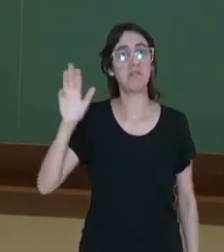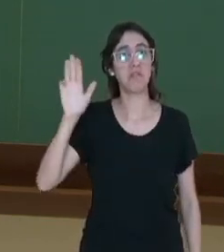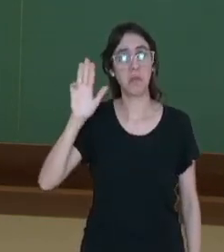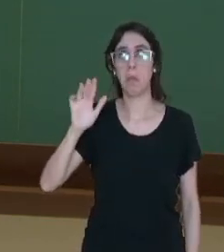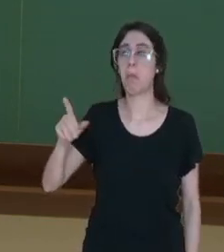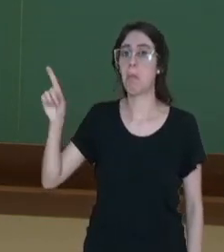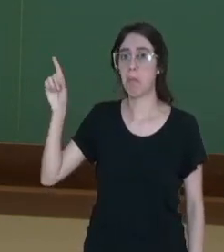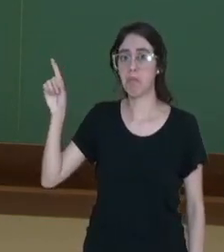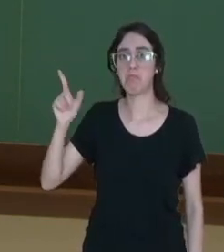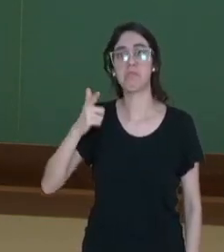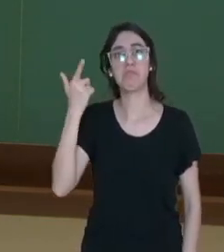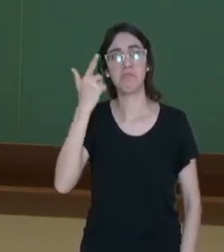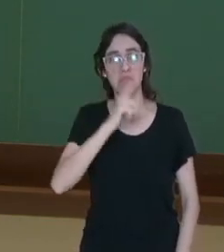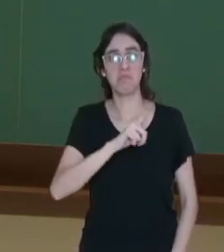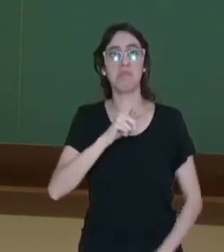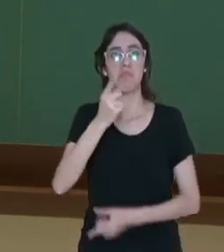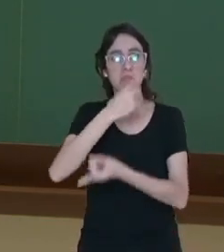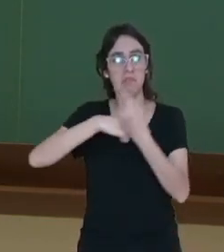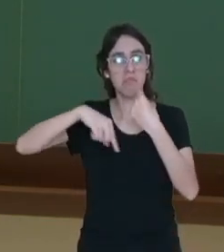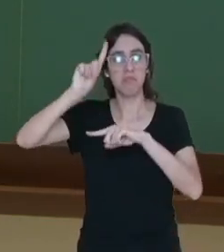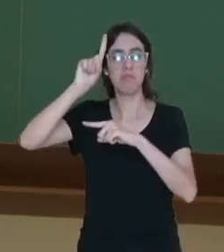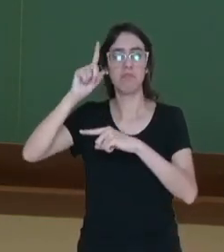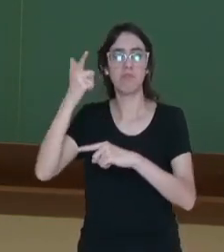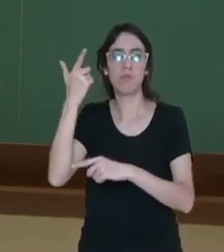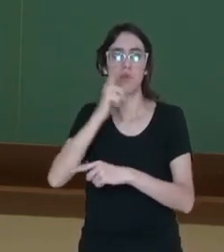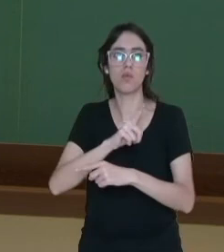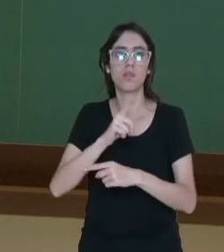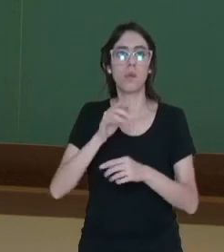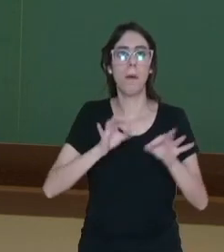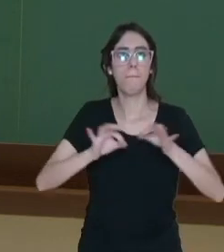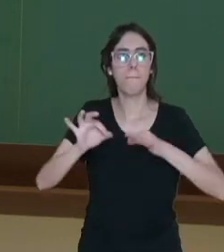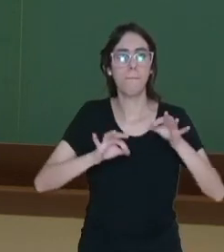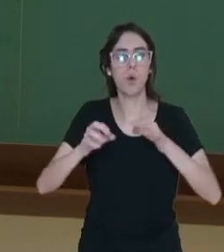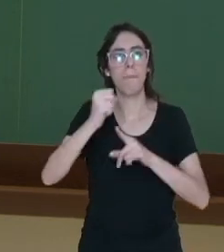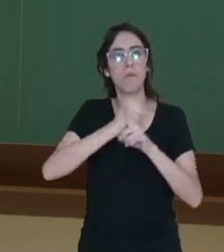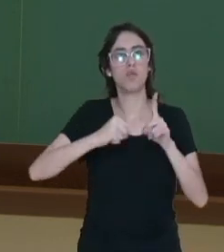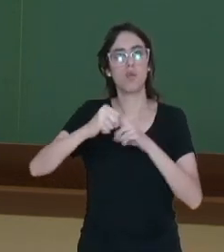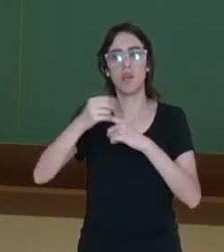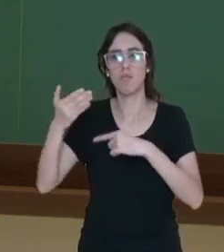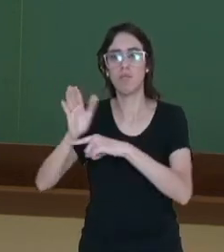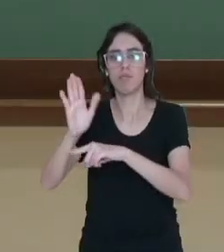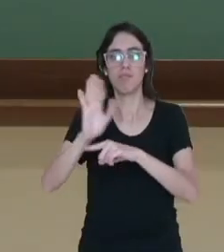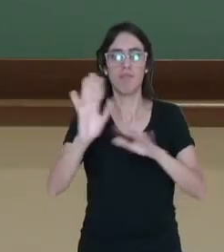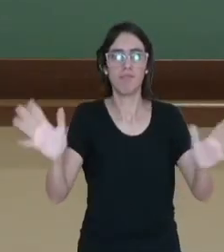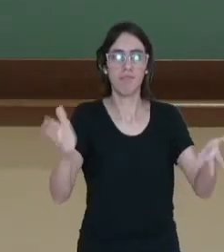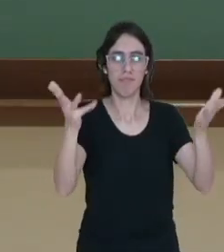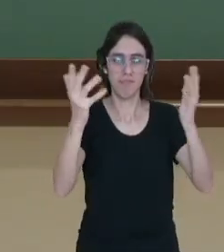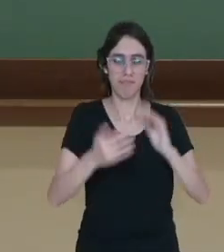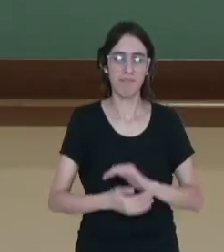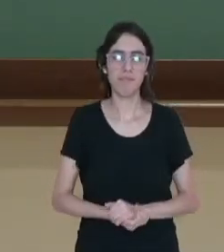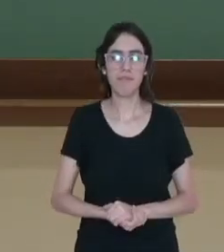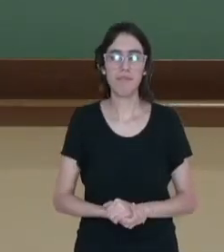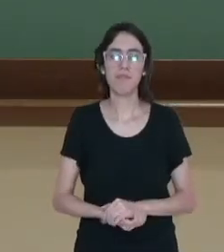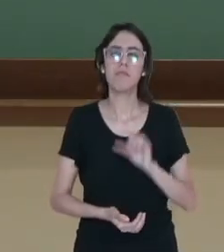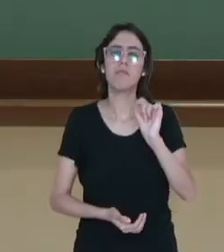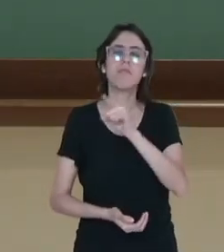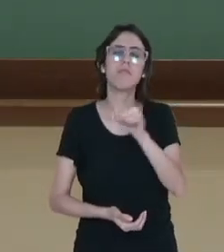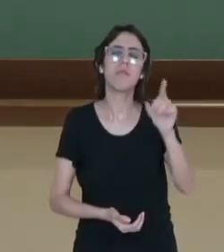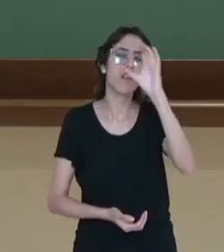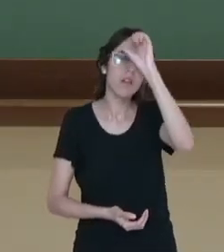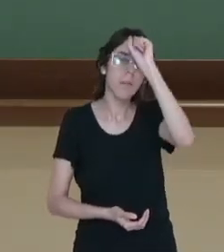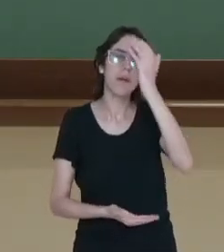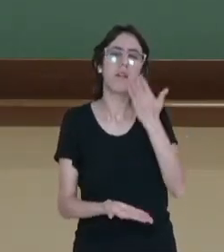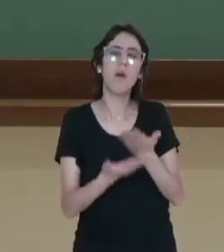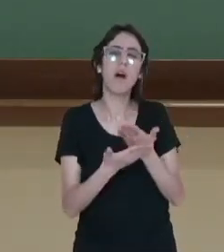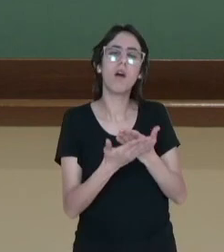no sucesso da política econômica e no sucesso dos programas sociais. Criança, o que você